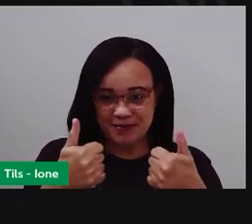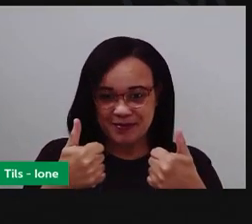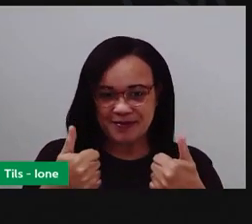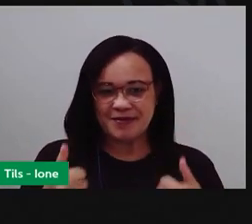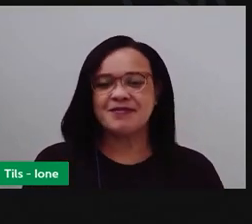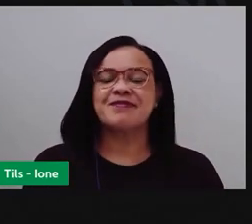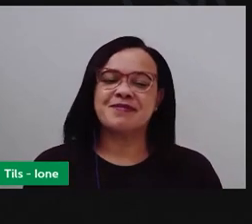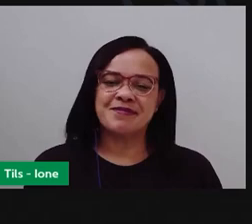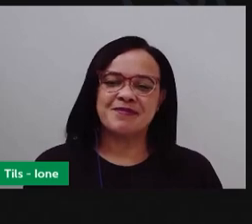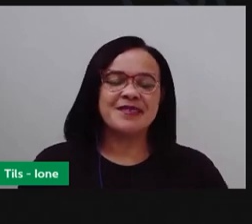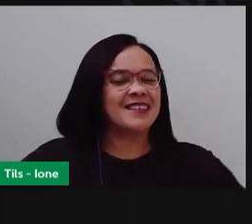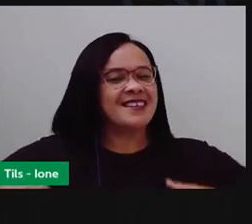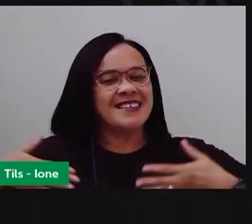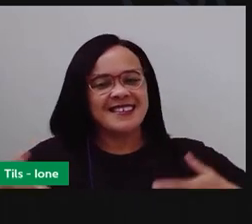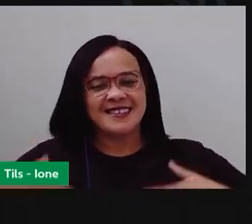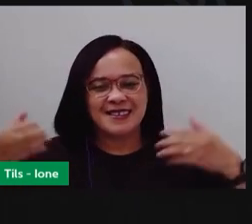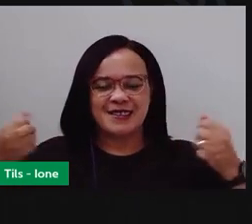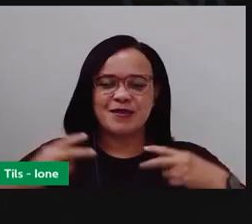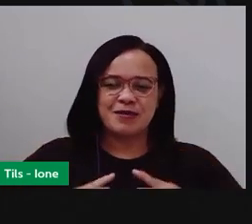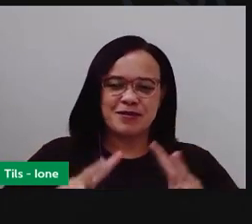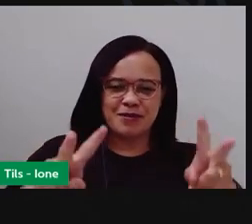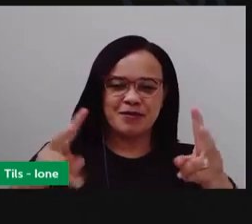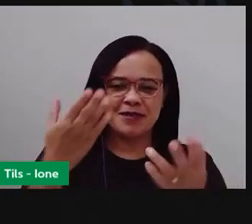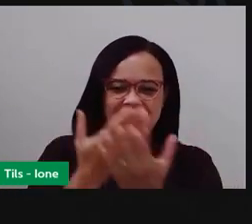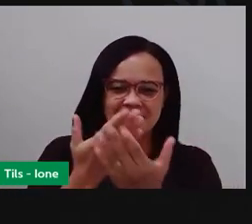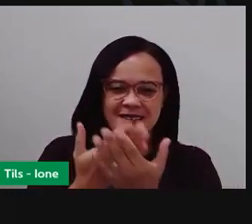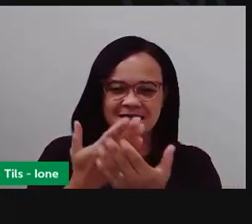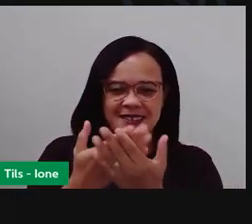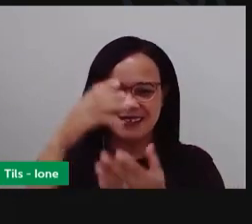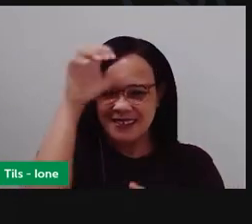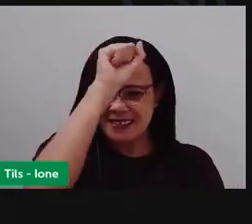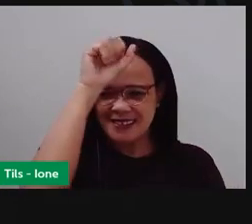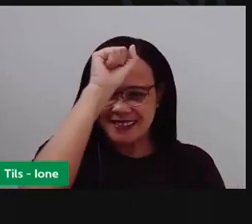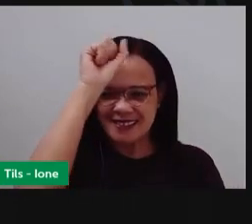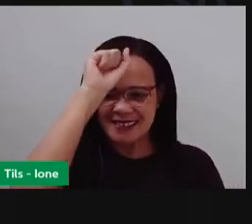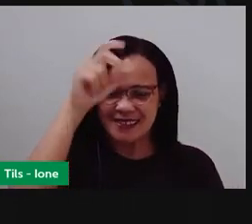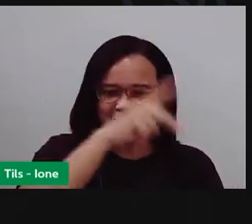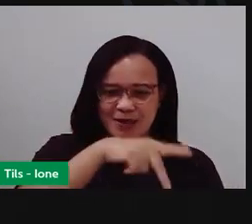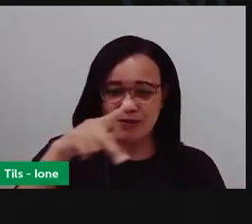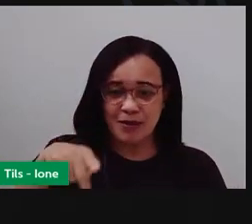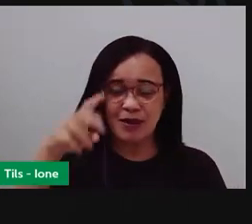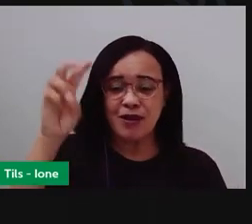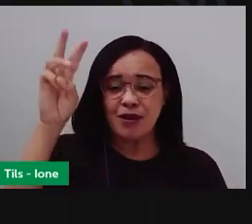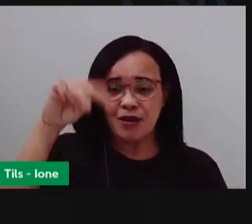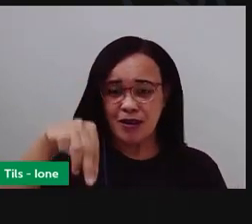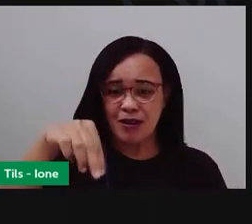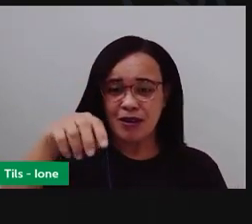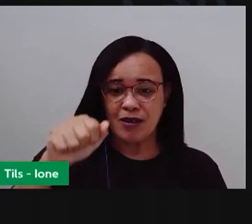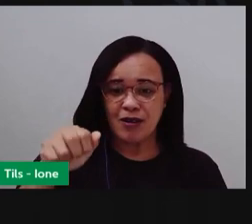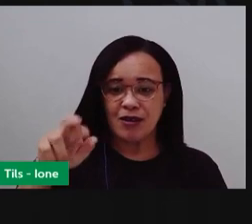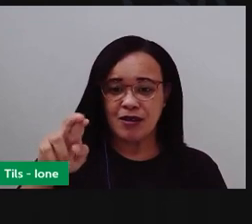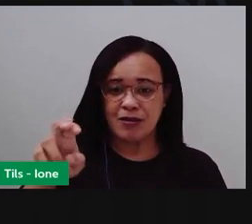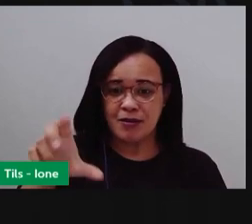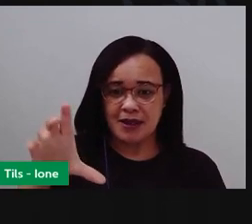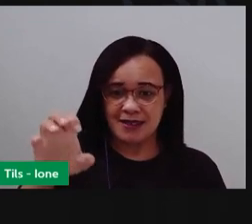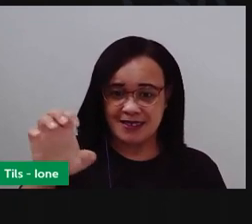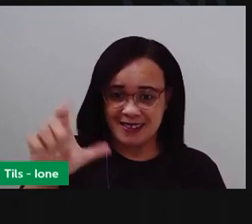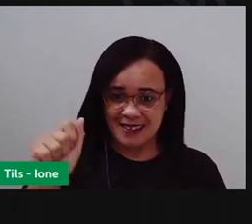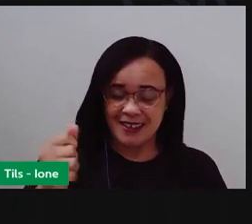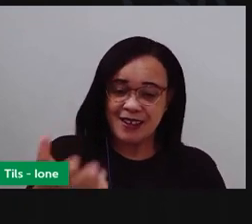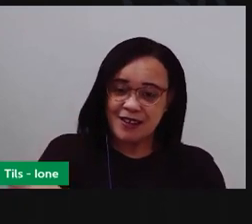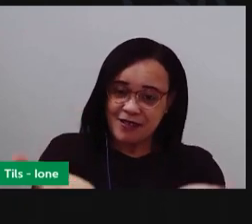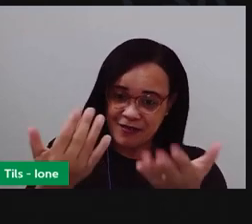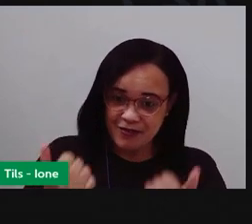Animados para começar mais um momento de aprendizagens aqui comigo, Pro Marcela? Então vamos lá, que a gente já vai